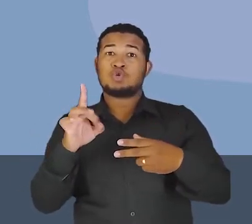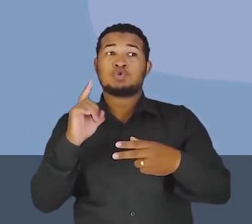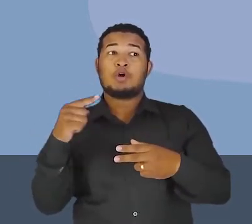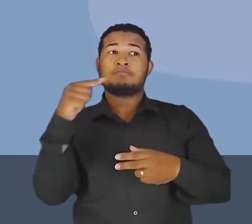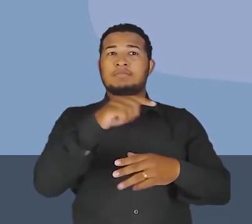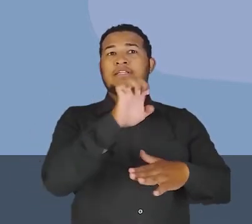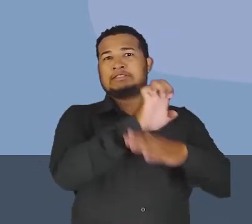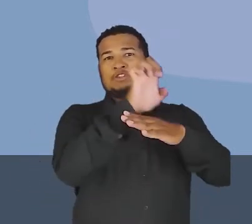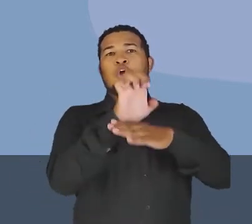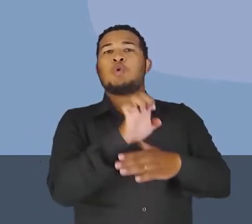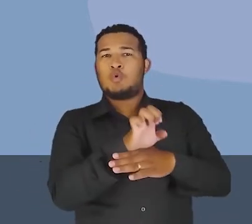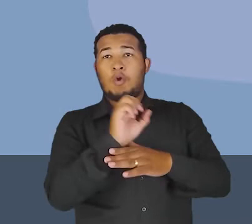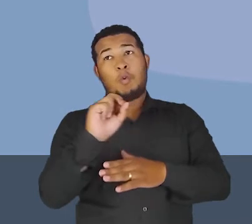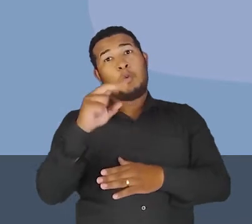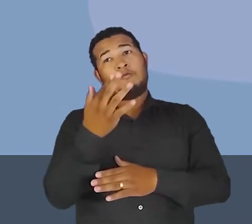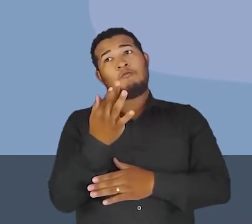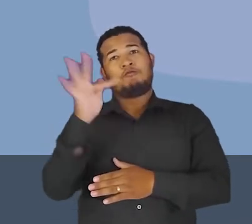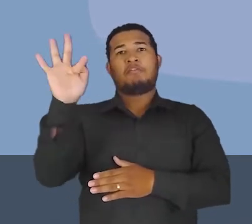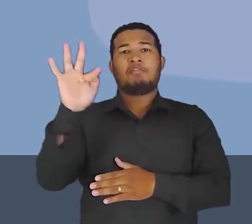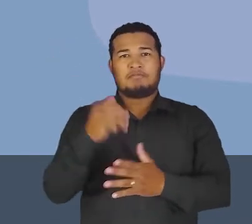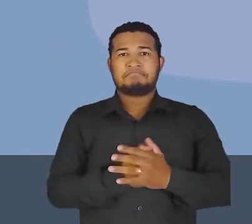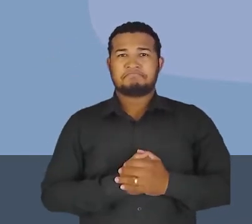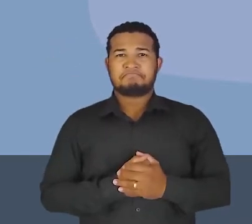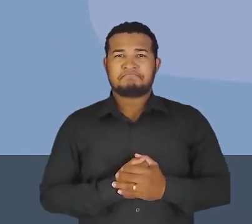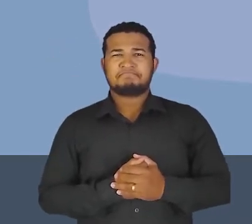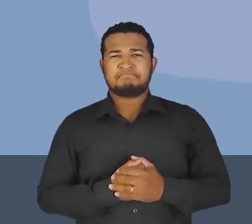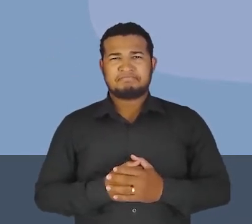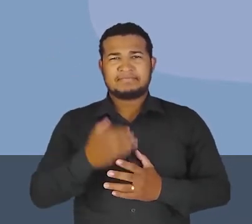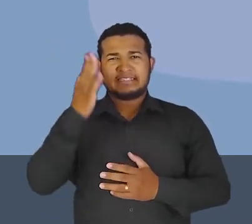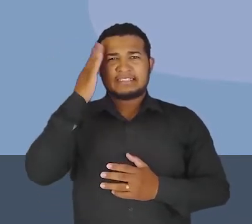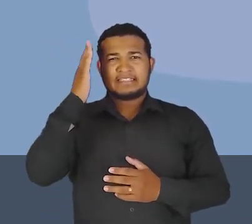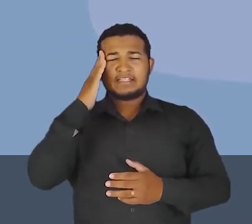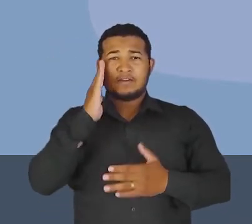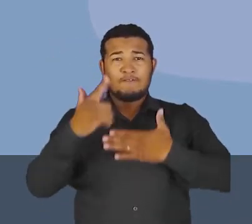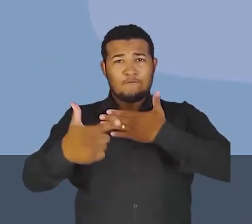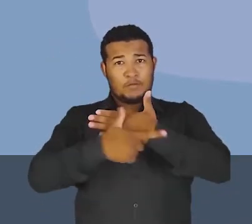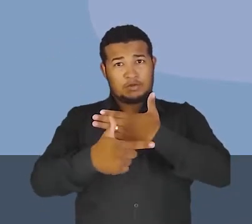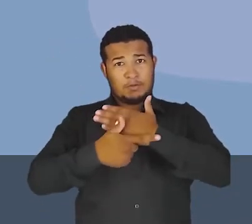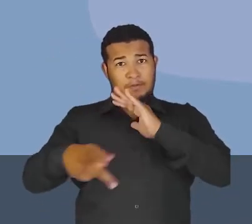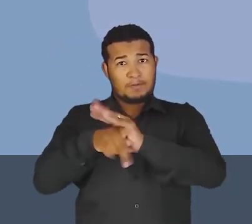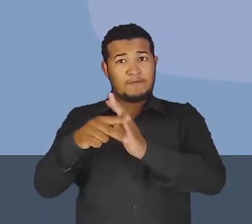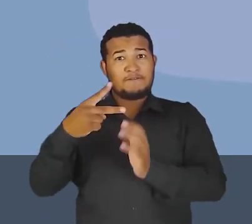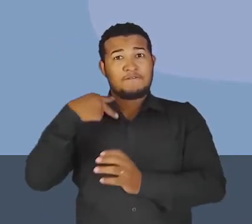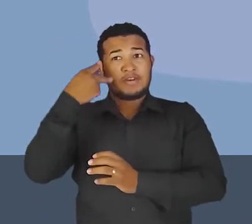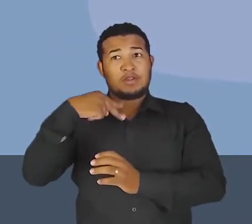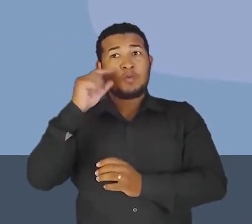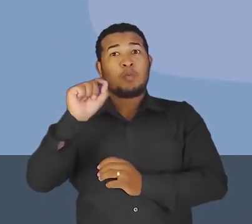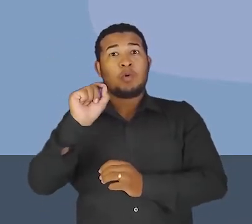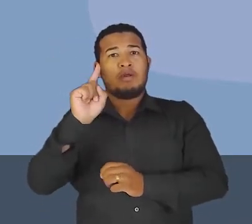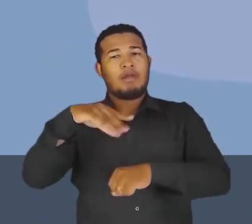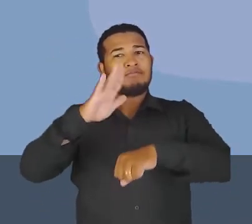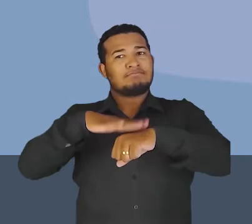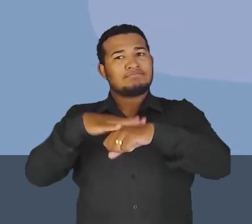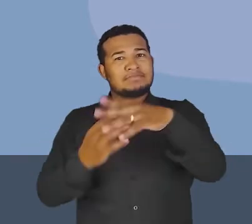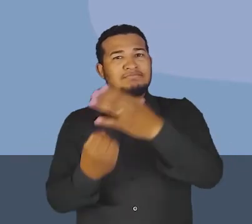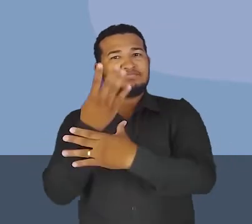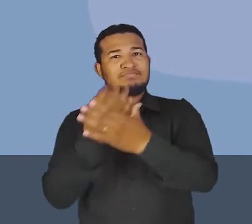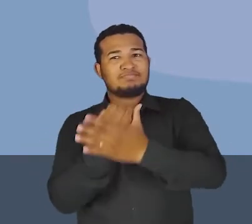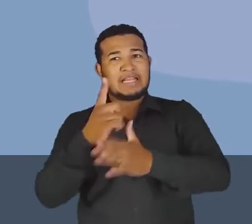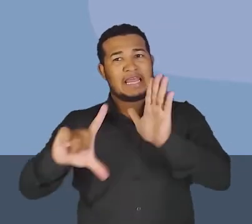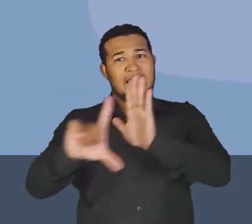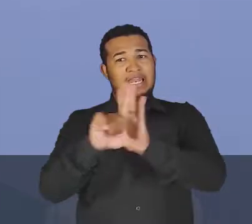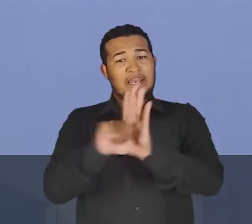justiça estadual ou federal. Agora você entende que a função de um vereador é legislar, é criar leis para